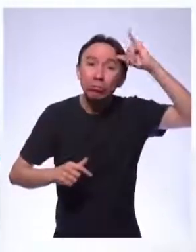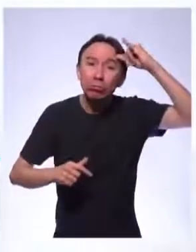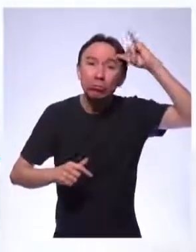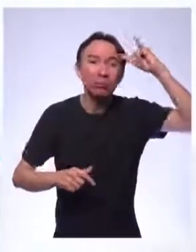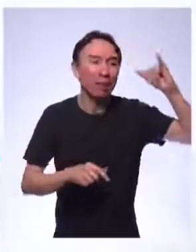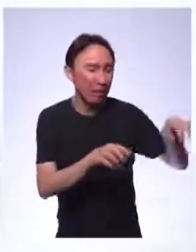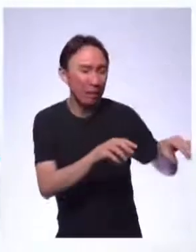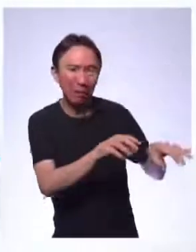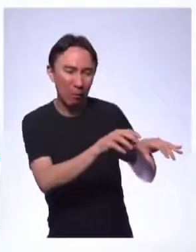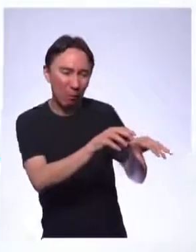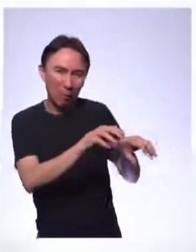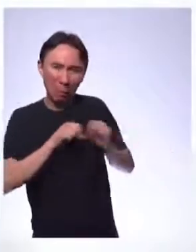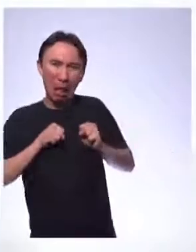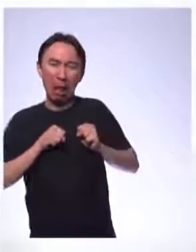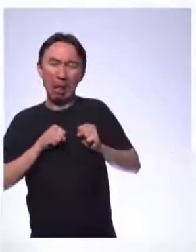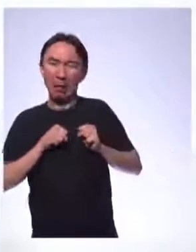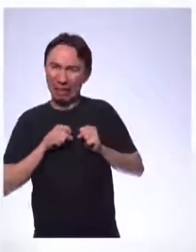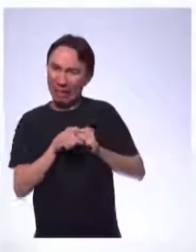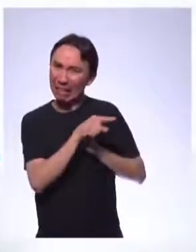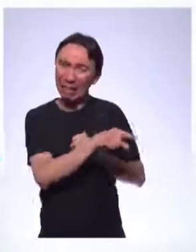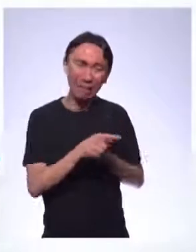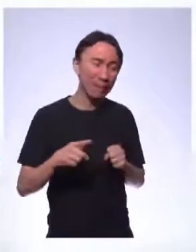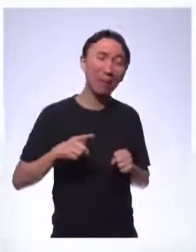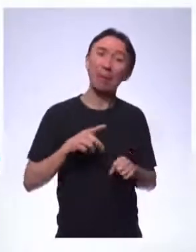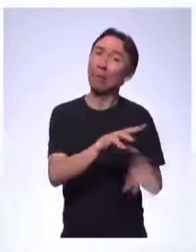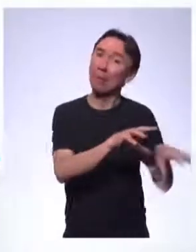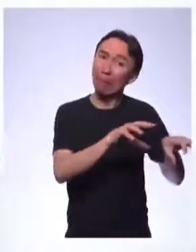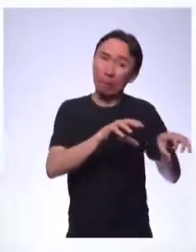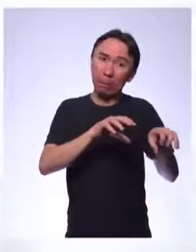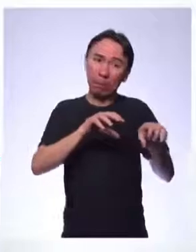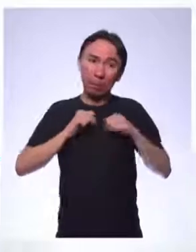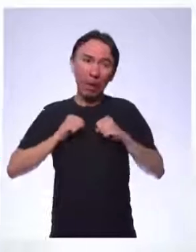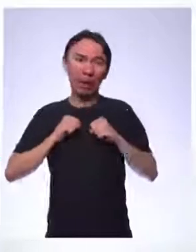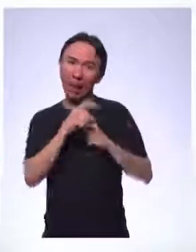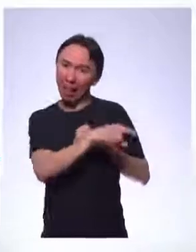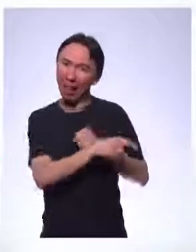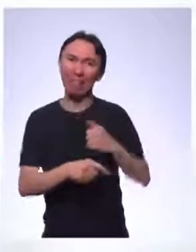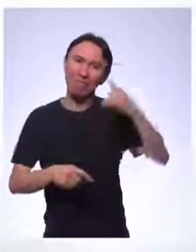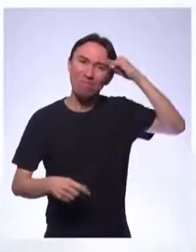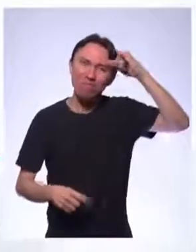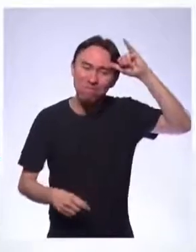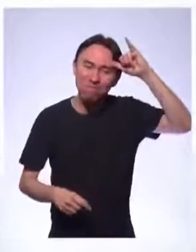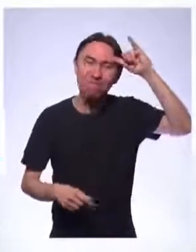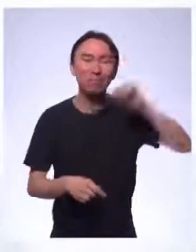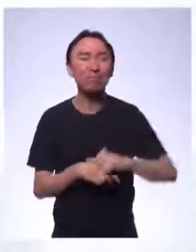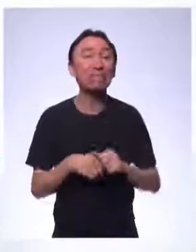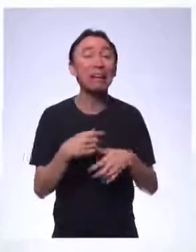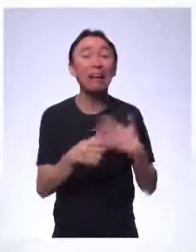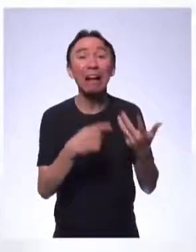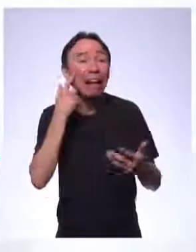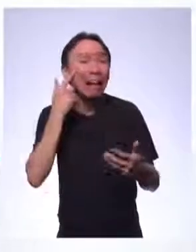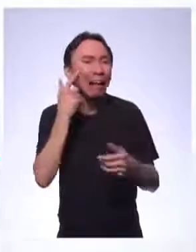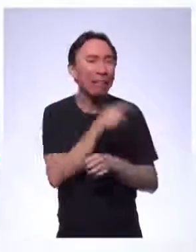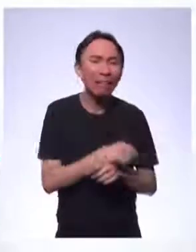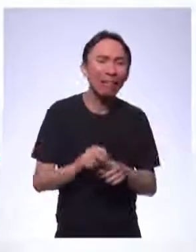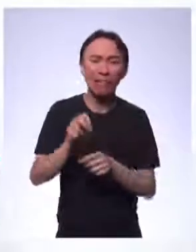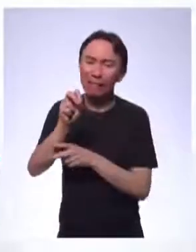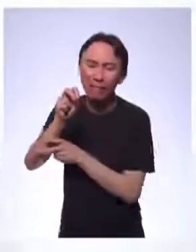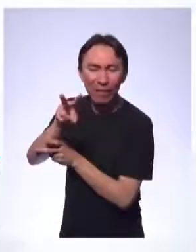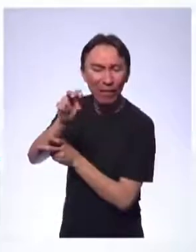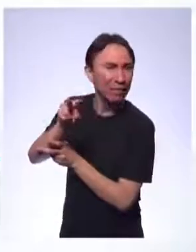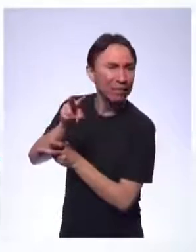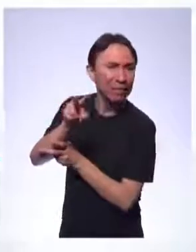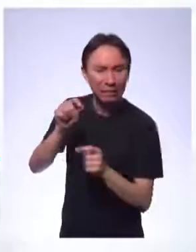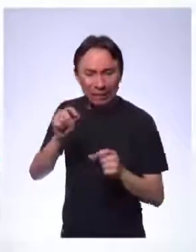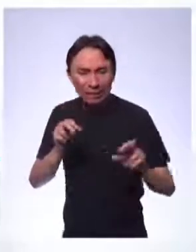não pegava a varíola humana, e aí percebeu-se então que essa diferença entre um vírus e o outro deixava a pessoa